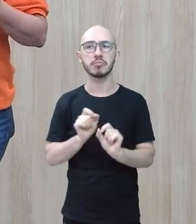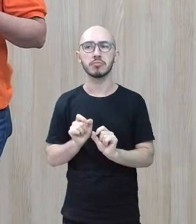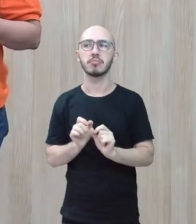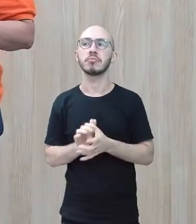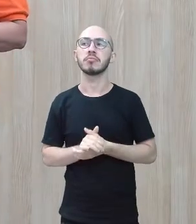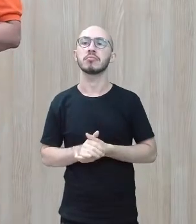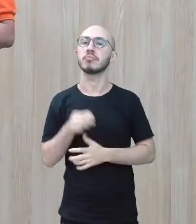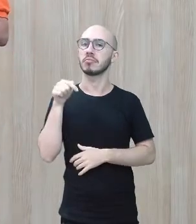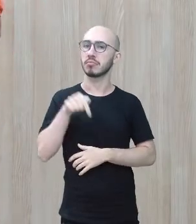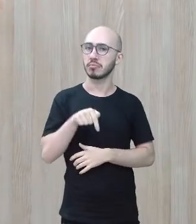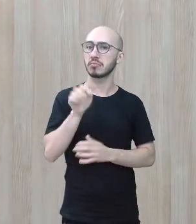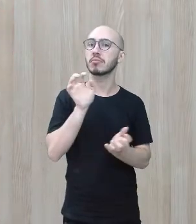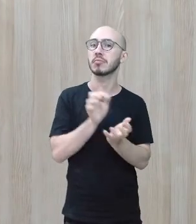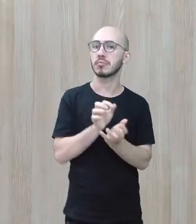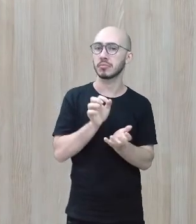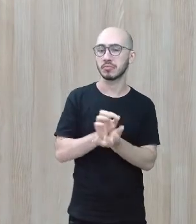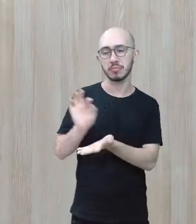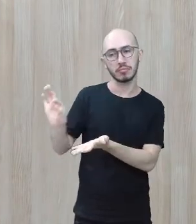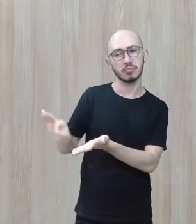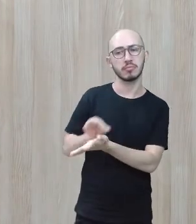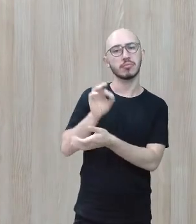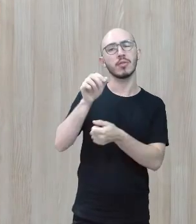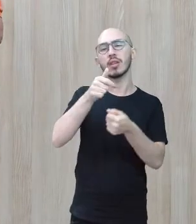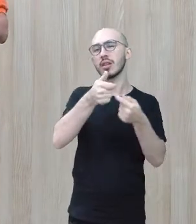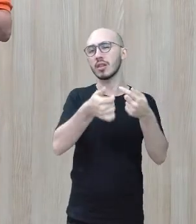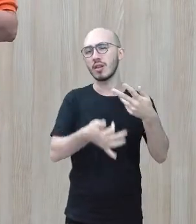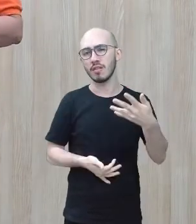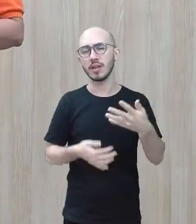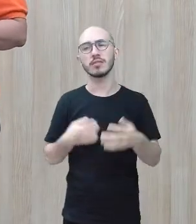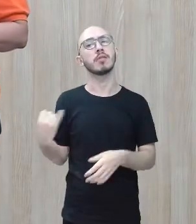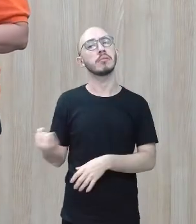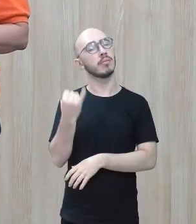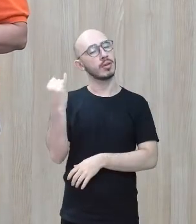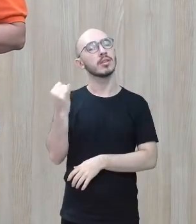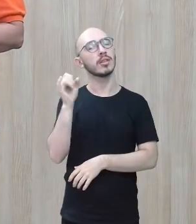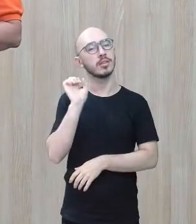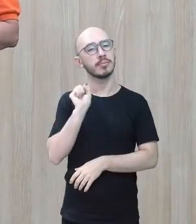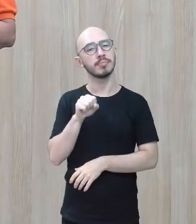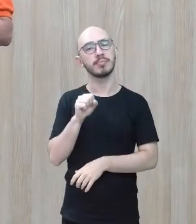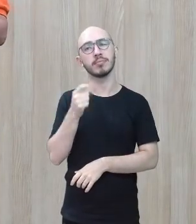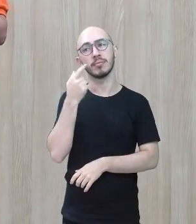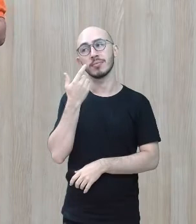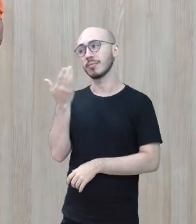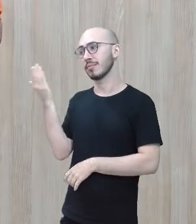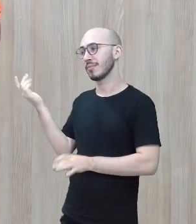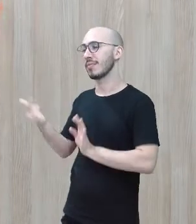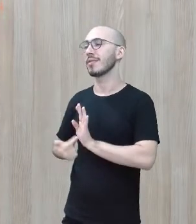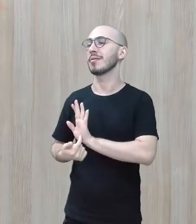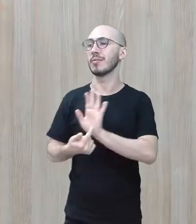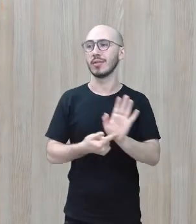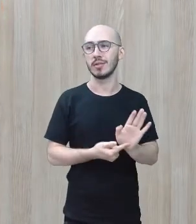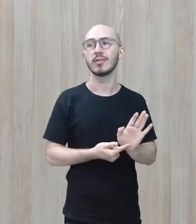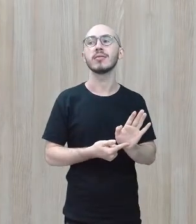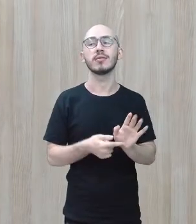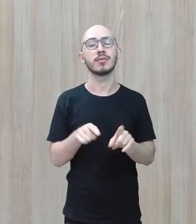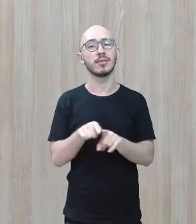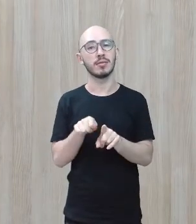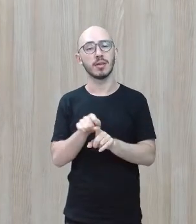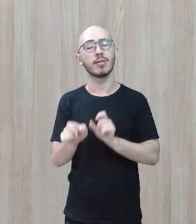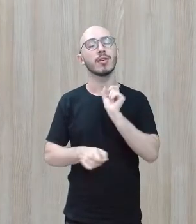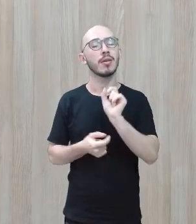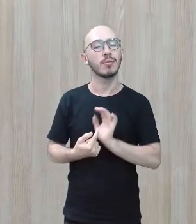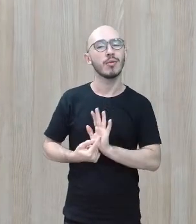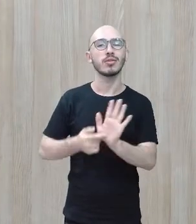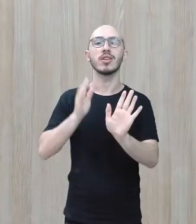pessoas pernambucanas, dos autores, era muito importante. E aí eu trouxe para vocês a biografia de Lampião, não foi?